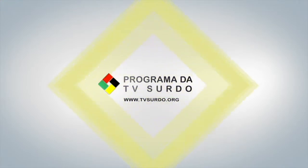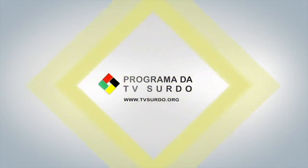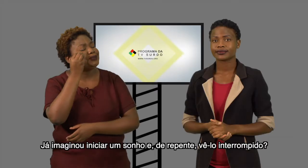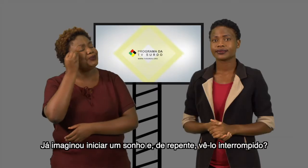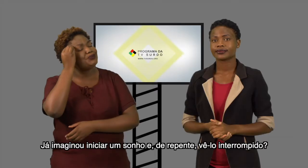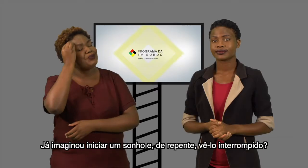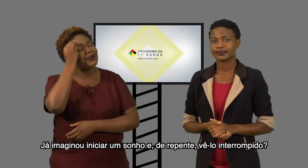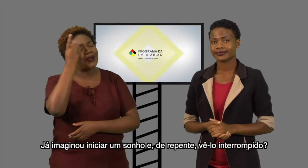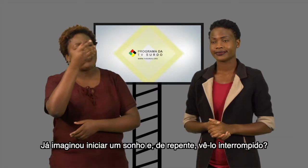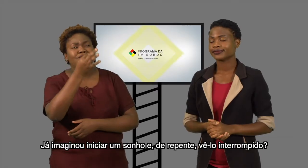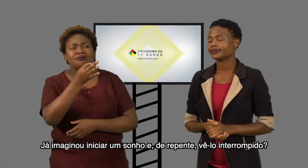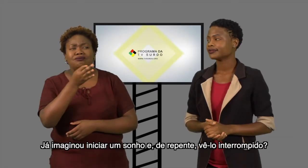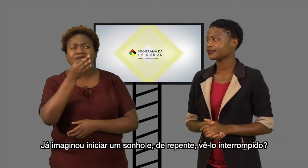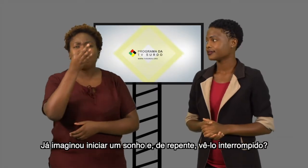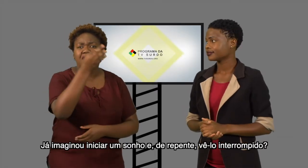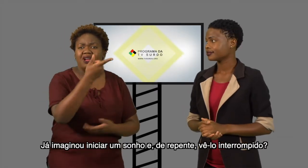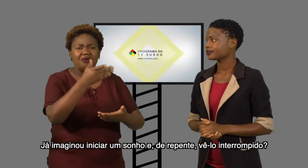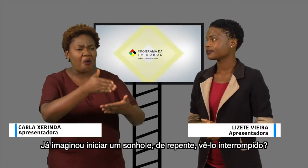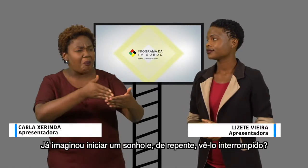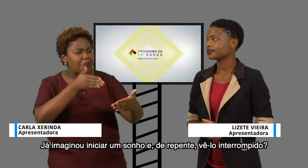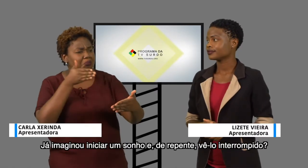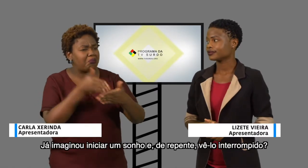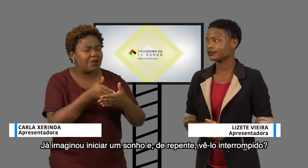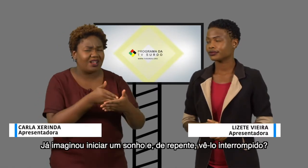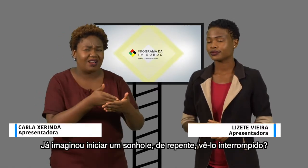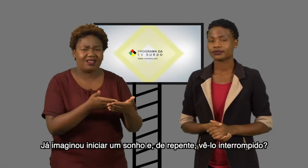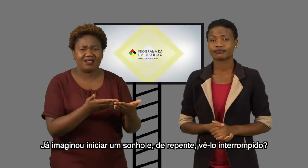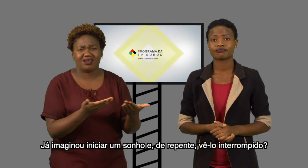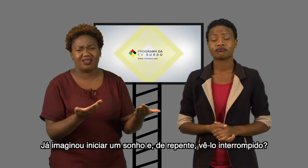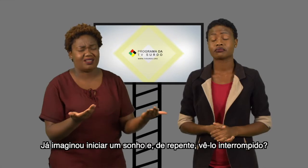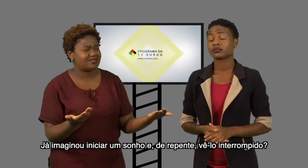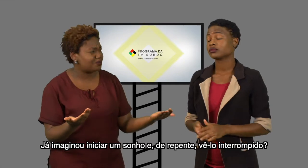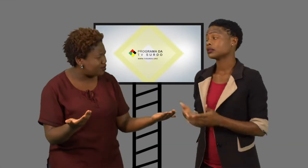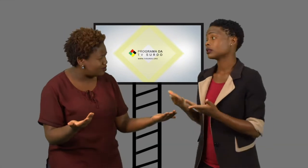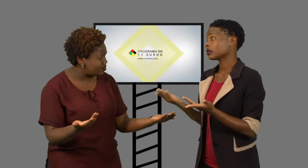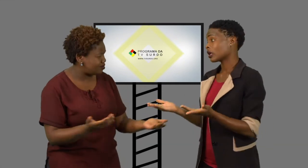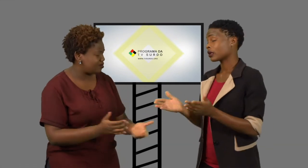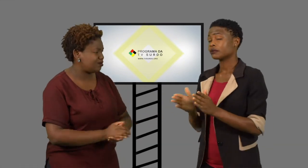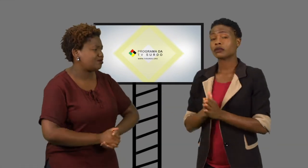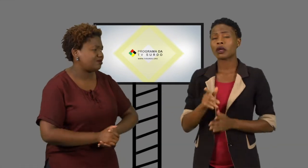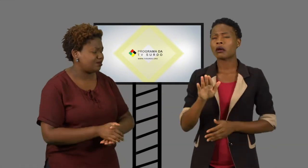Já imaginou iniciar um sonho e de repente vê-lo interrompido?